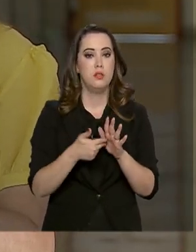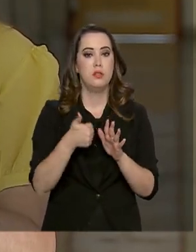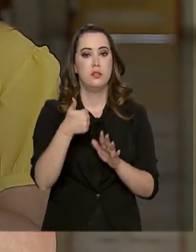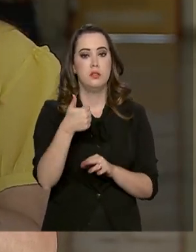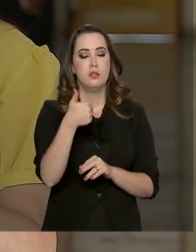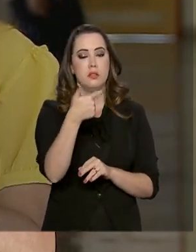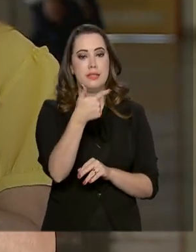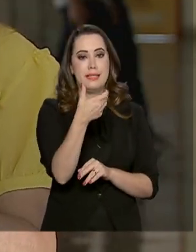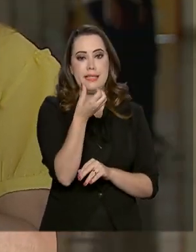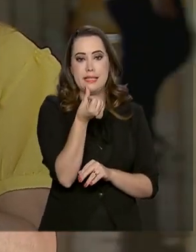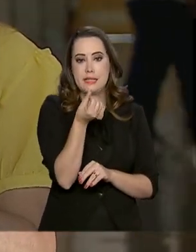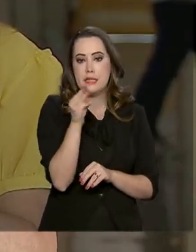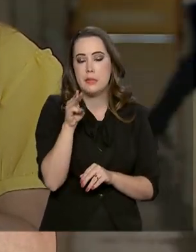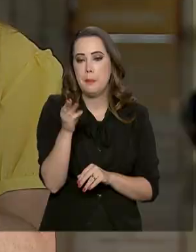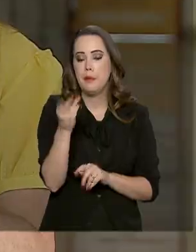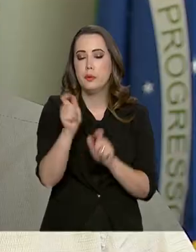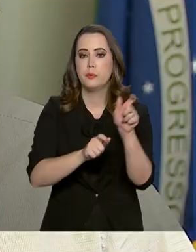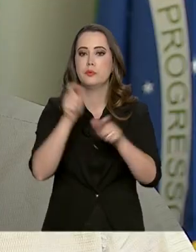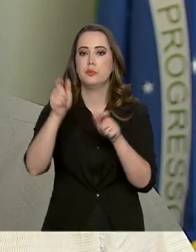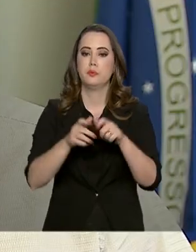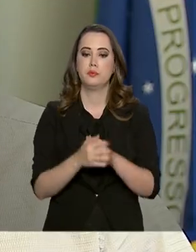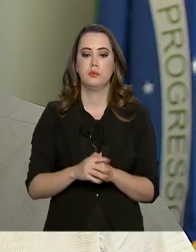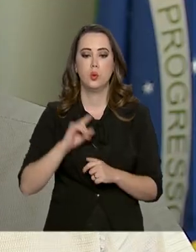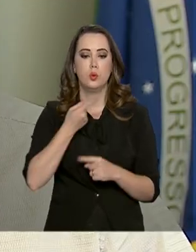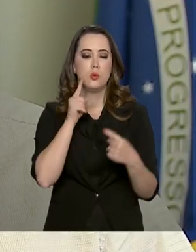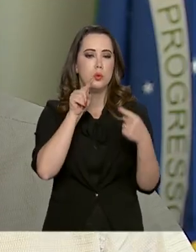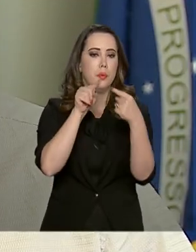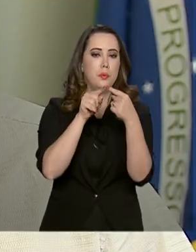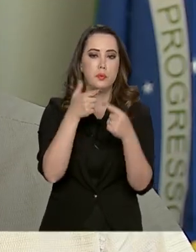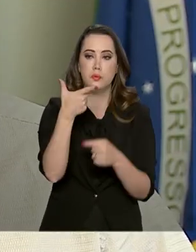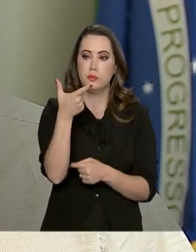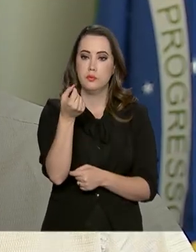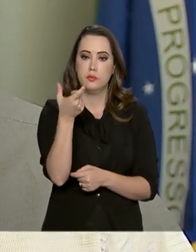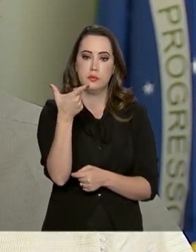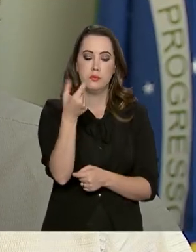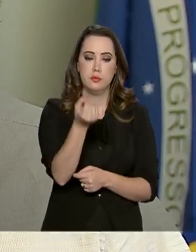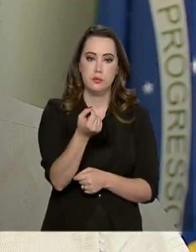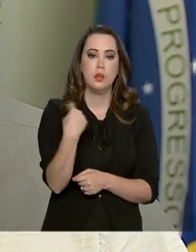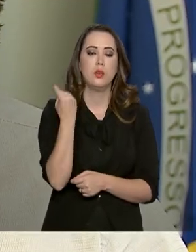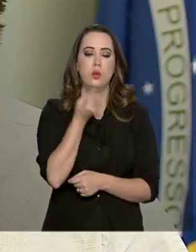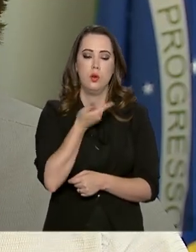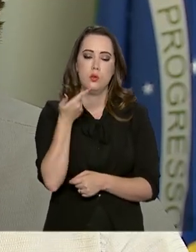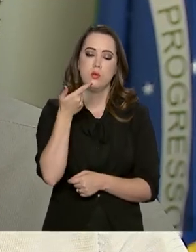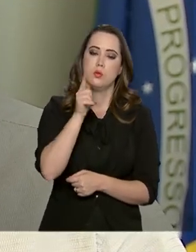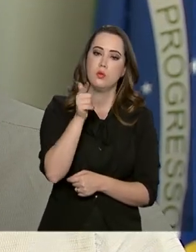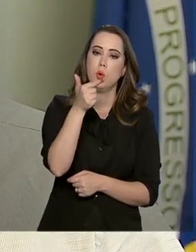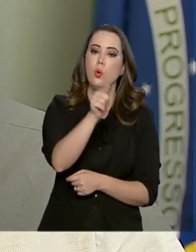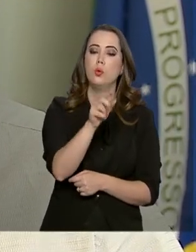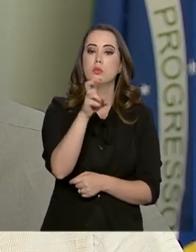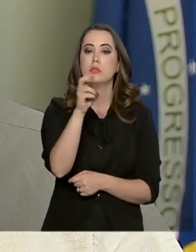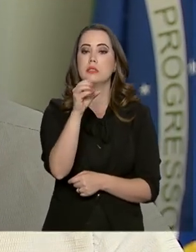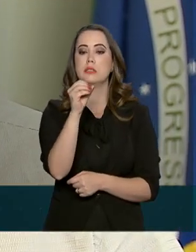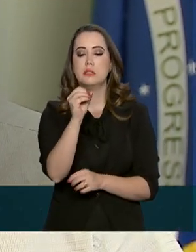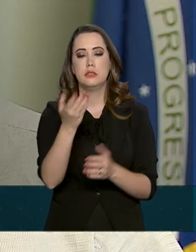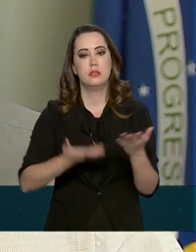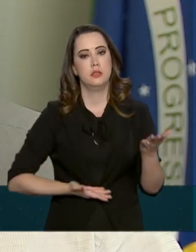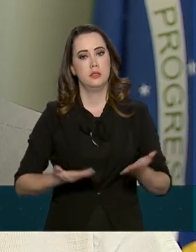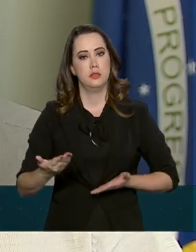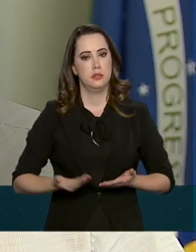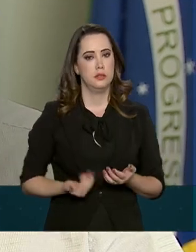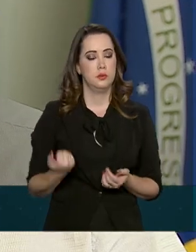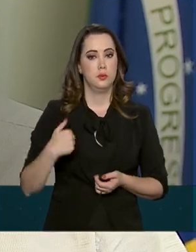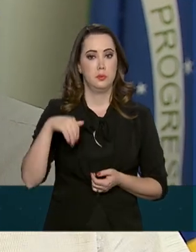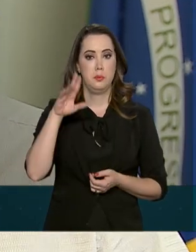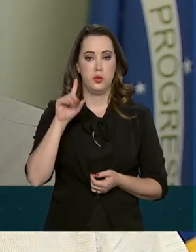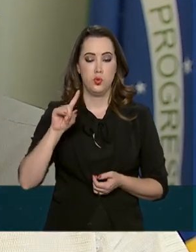126 milhões de pessoas a nossa meta para 2020 é atingir nos outros 500 serviços somarmos mil